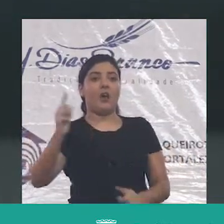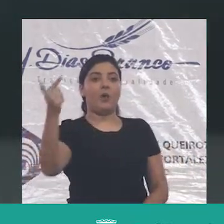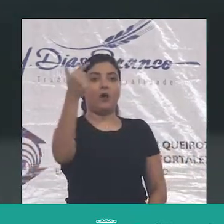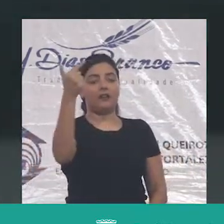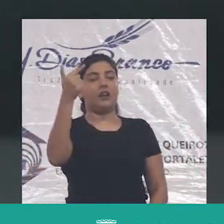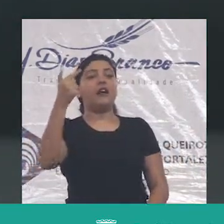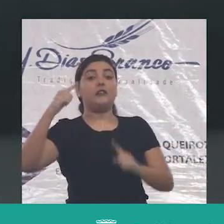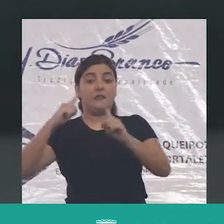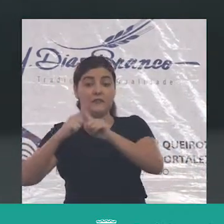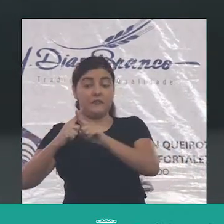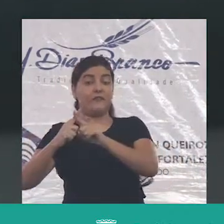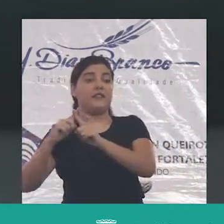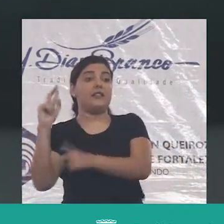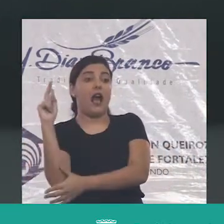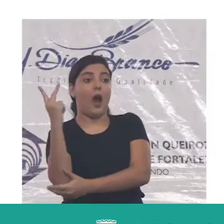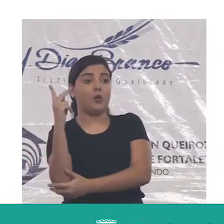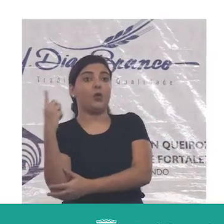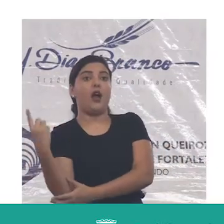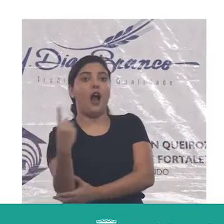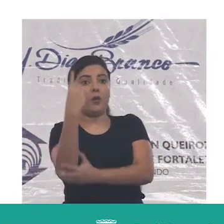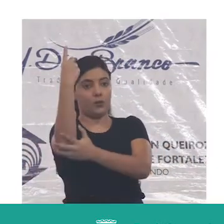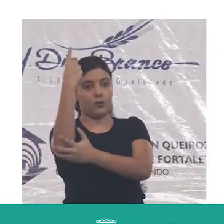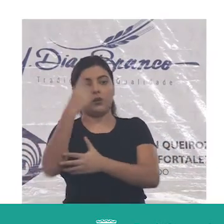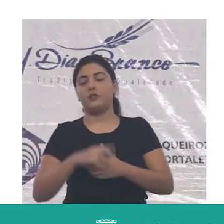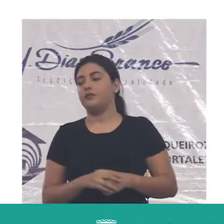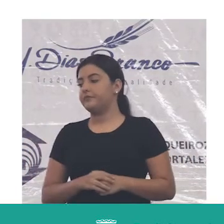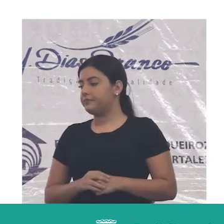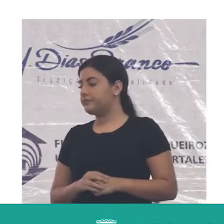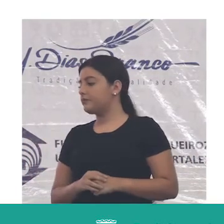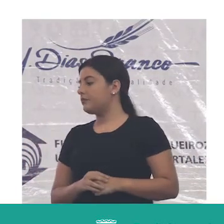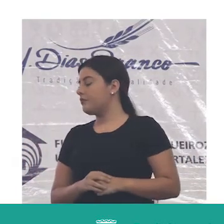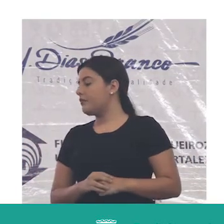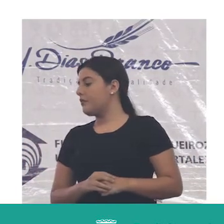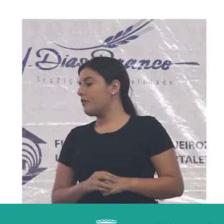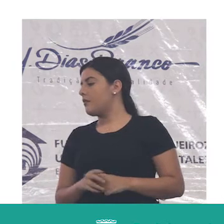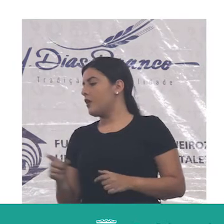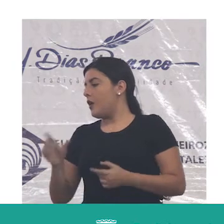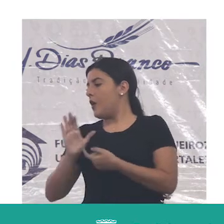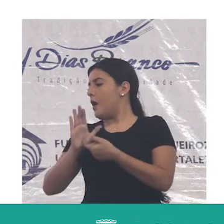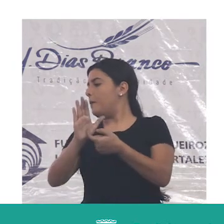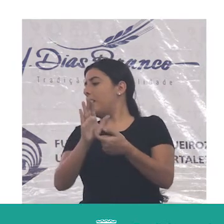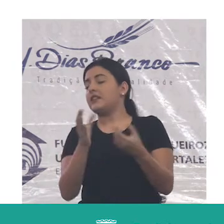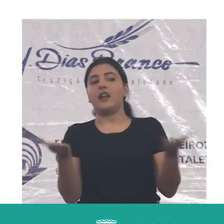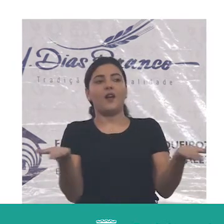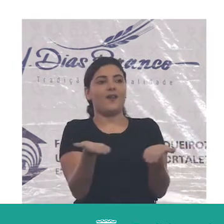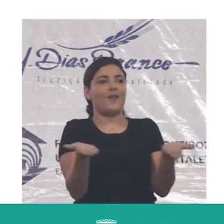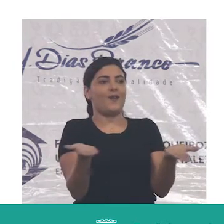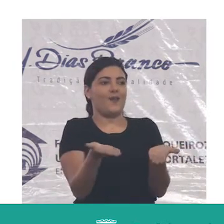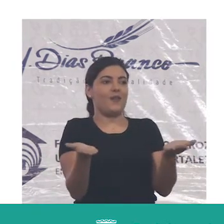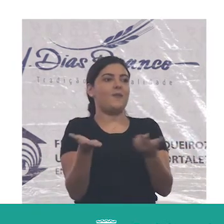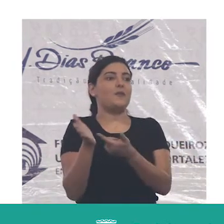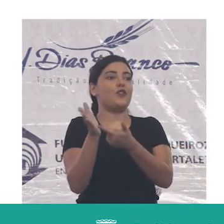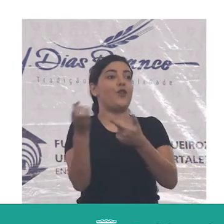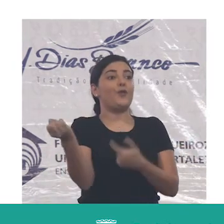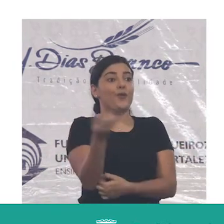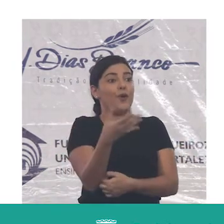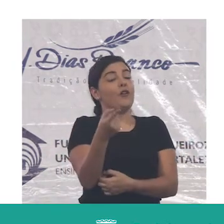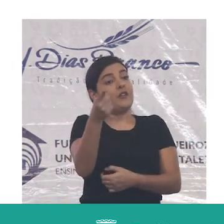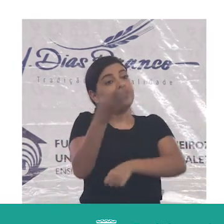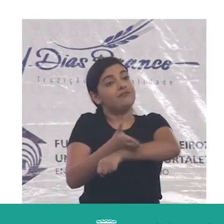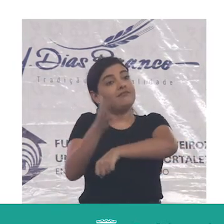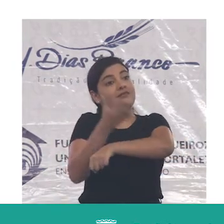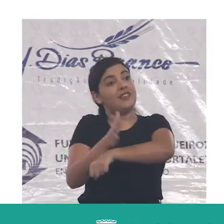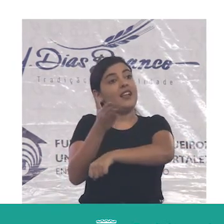gente continuar, a gente tem uma informação que não é todo mundo que apresenta. E como eu estou treinando vocês